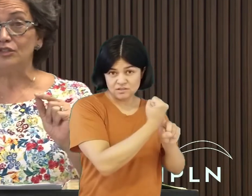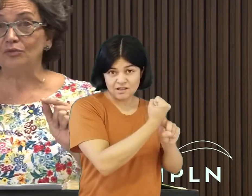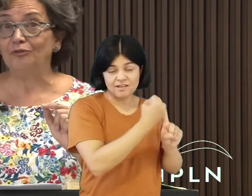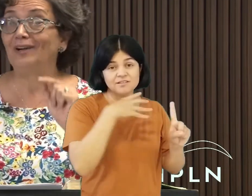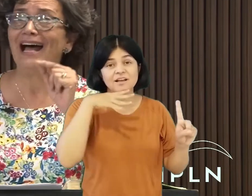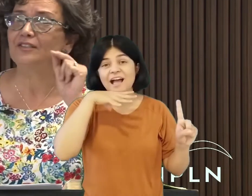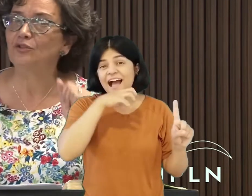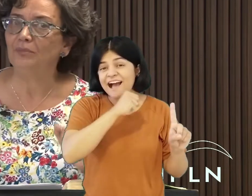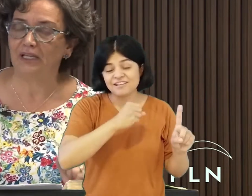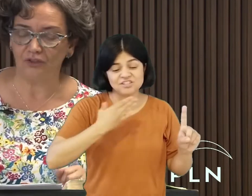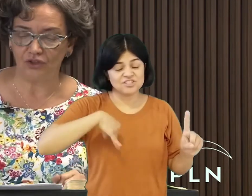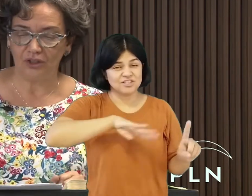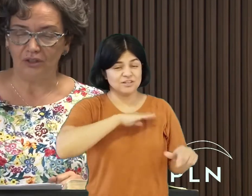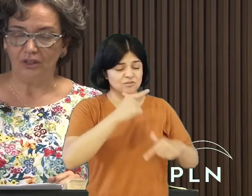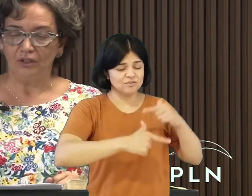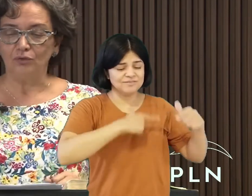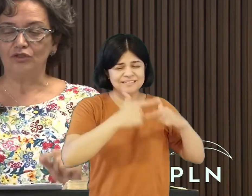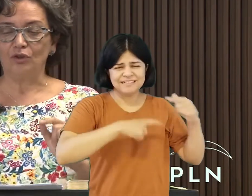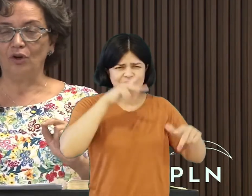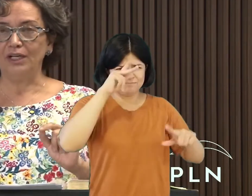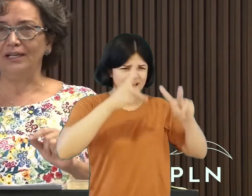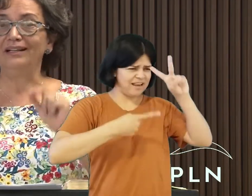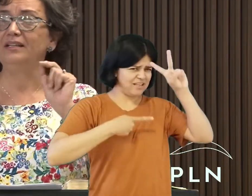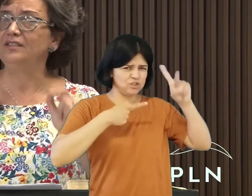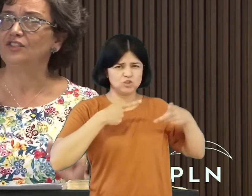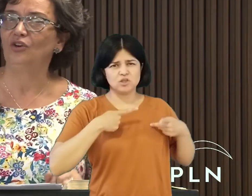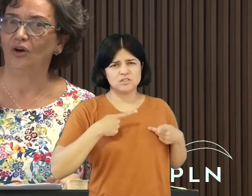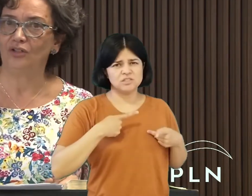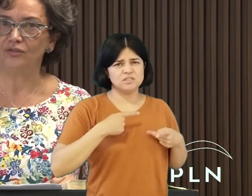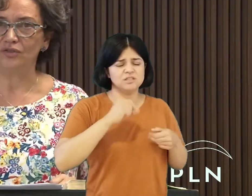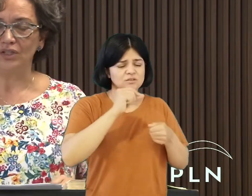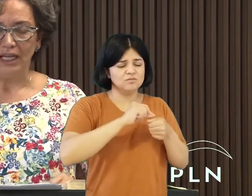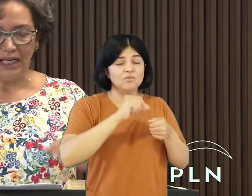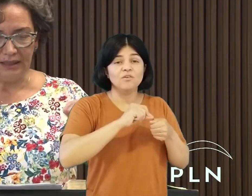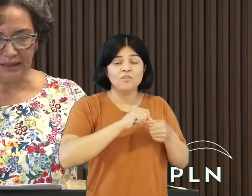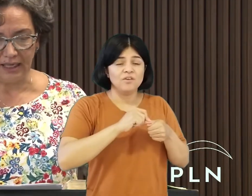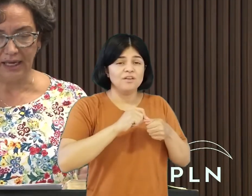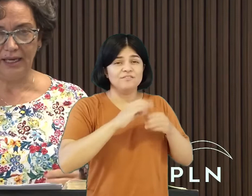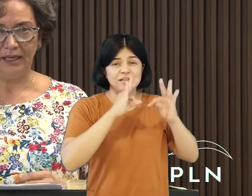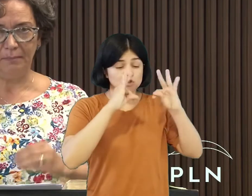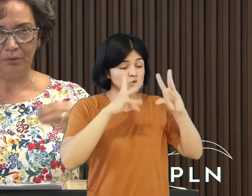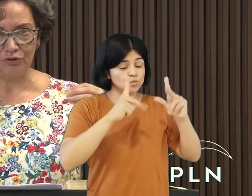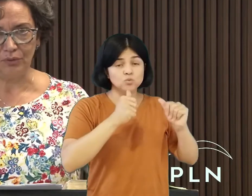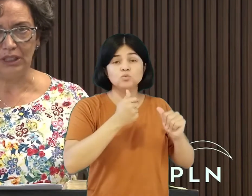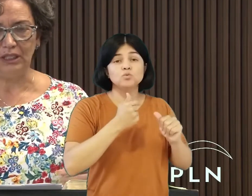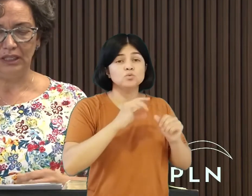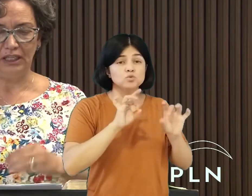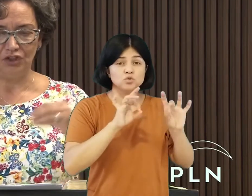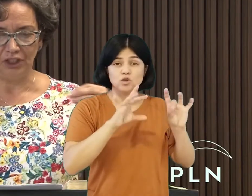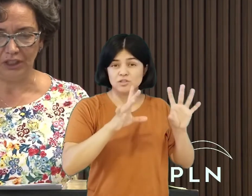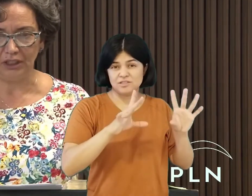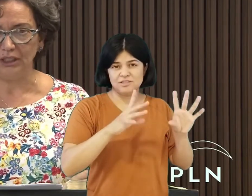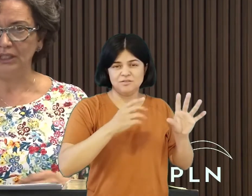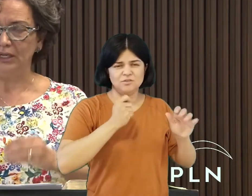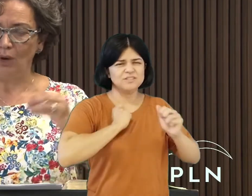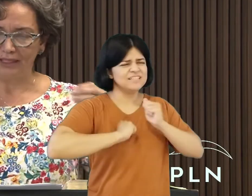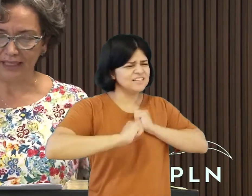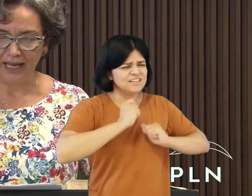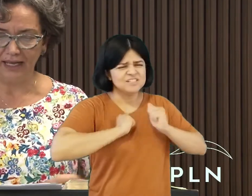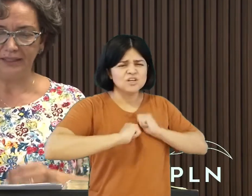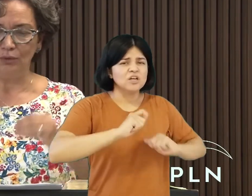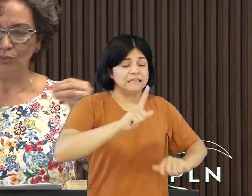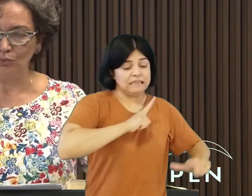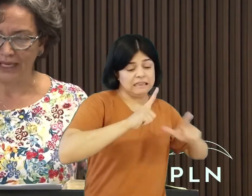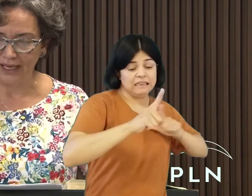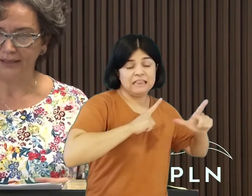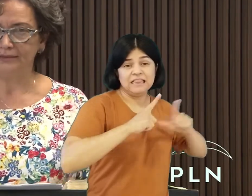e isso facilmente nos torna ansiosos em ter, em possuir, em adquirir, em